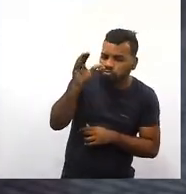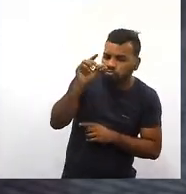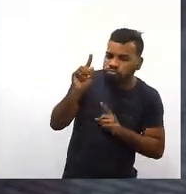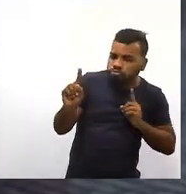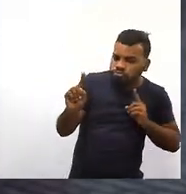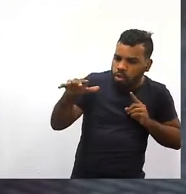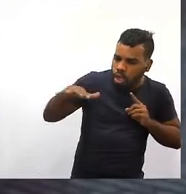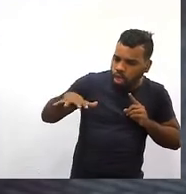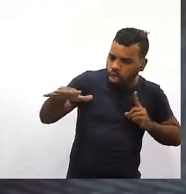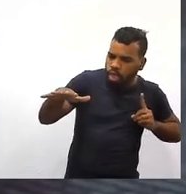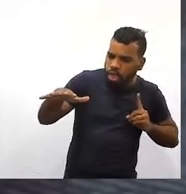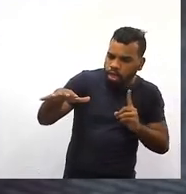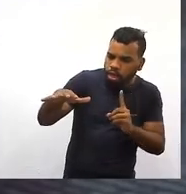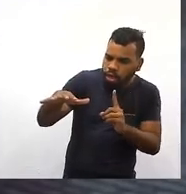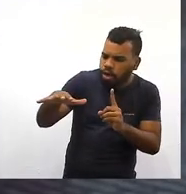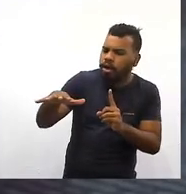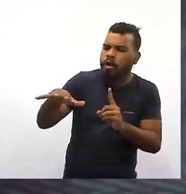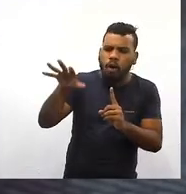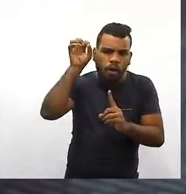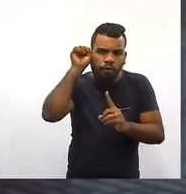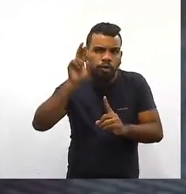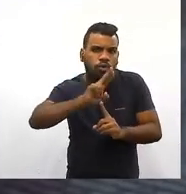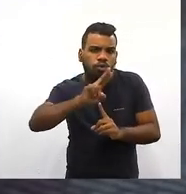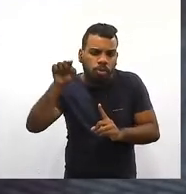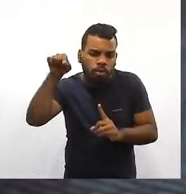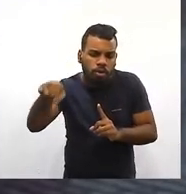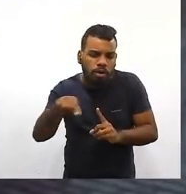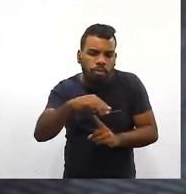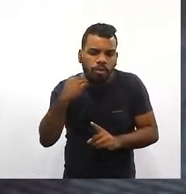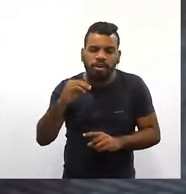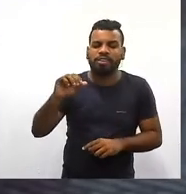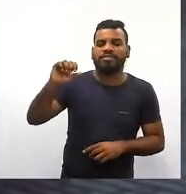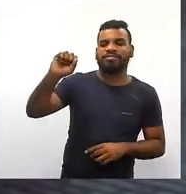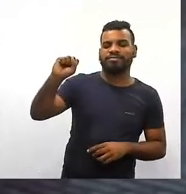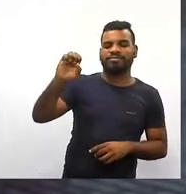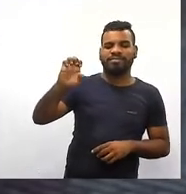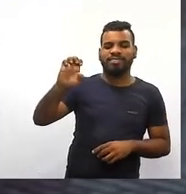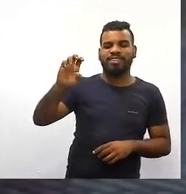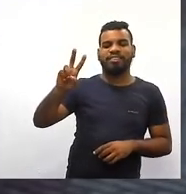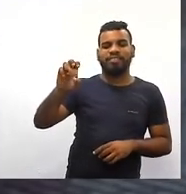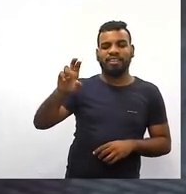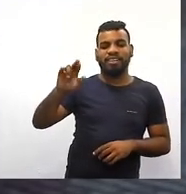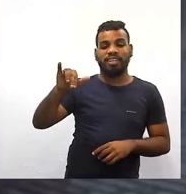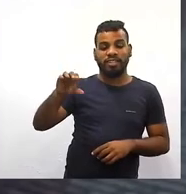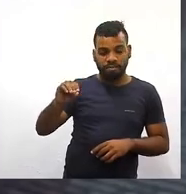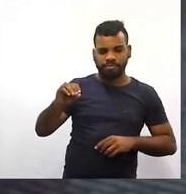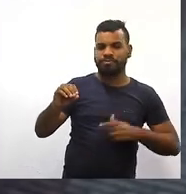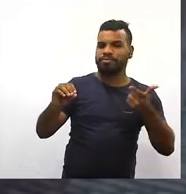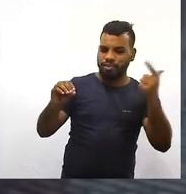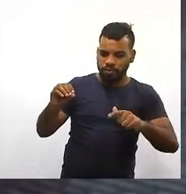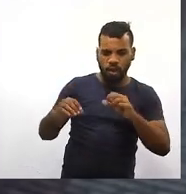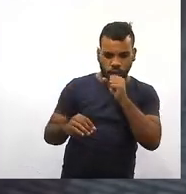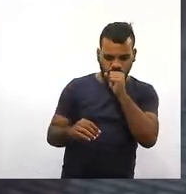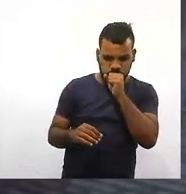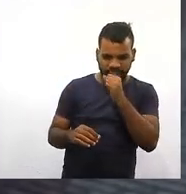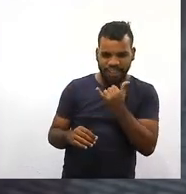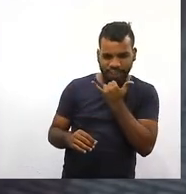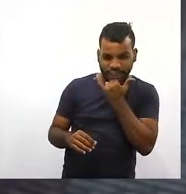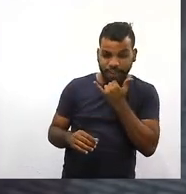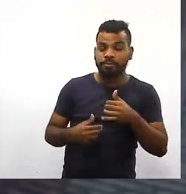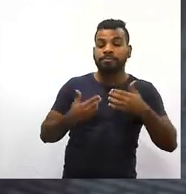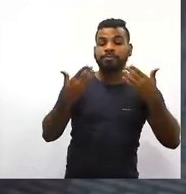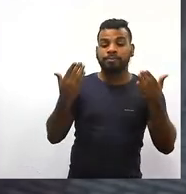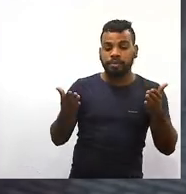a gente percebe que toda essa retirada, todo esse caminho, todo esse trajeto do